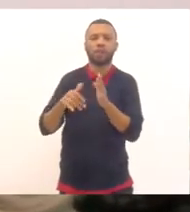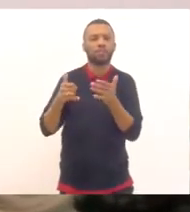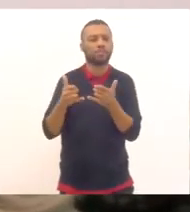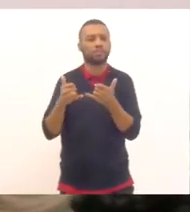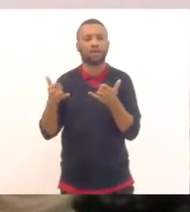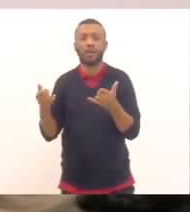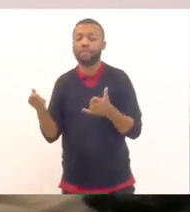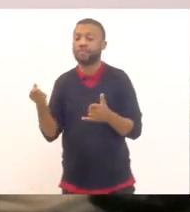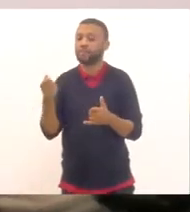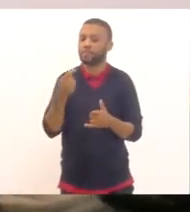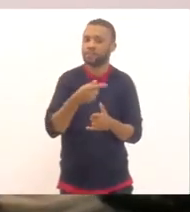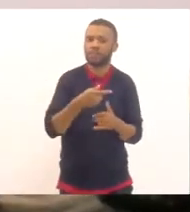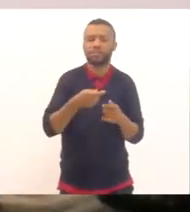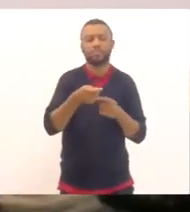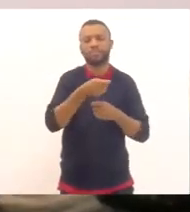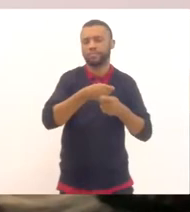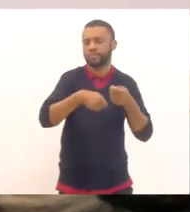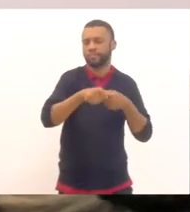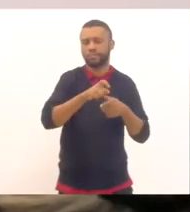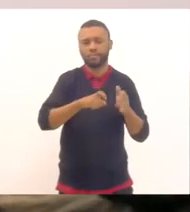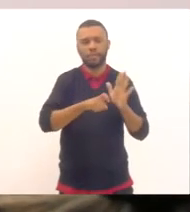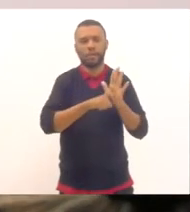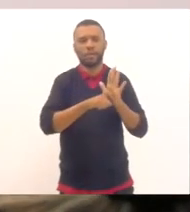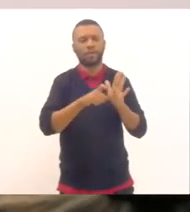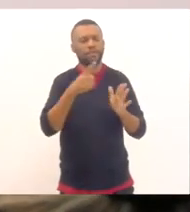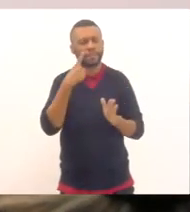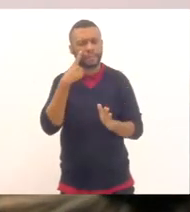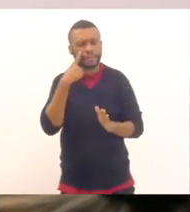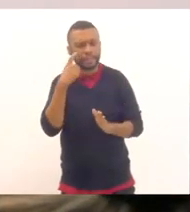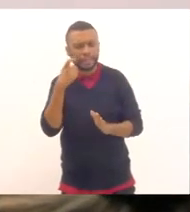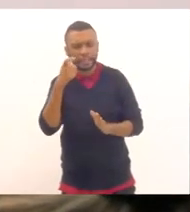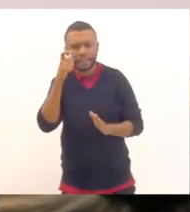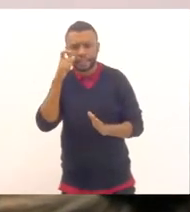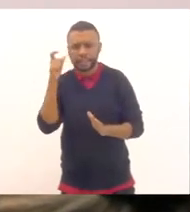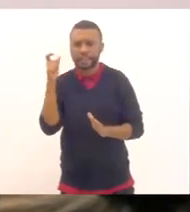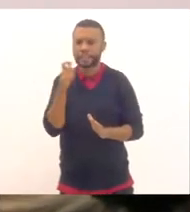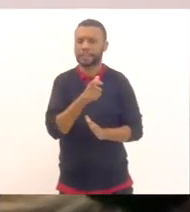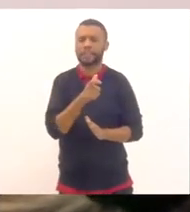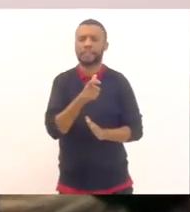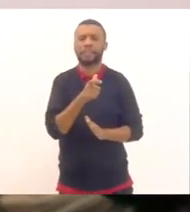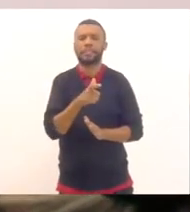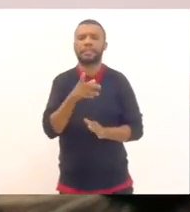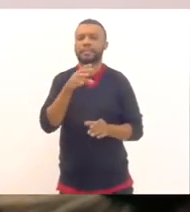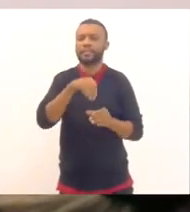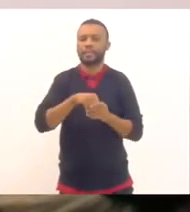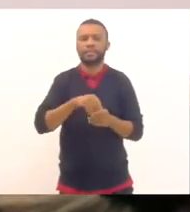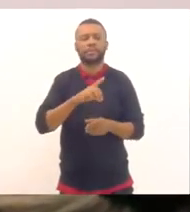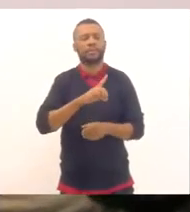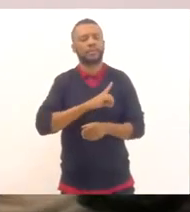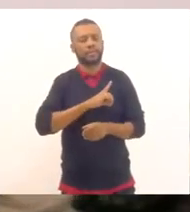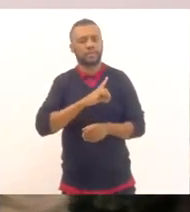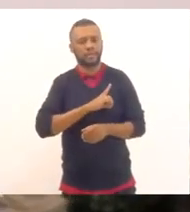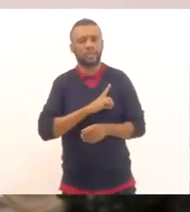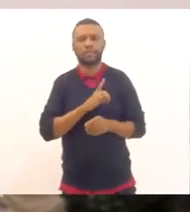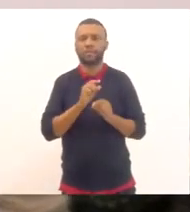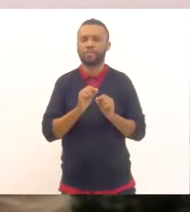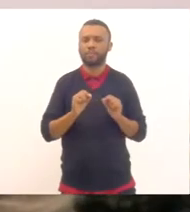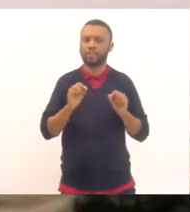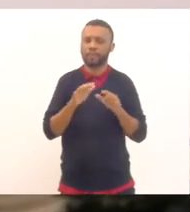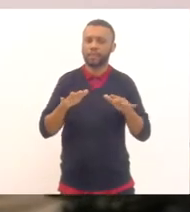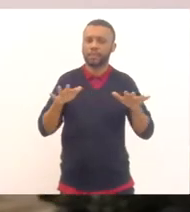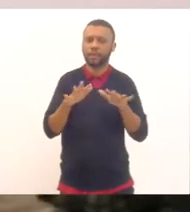né se não seria interessante é que nessas delegacias nas áreas onde a gente